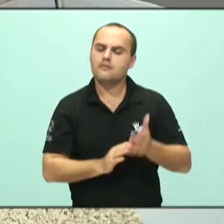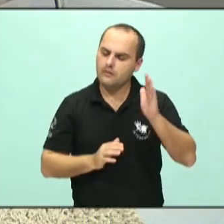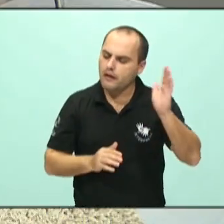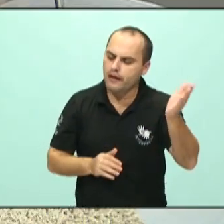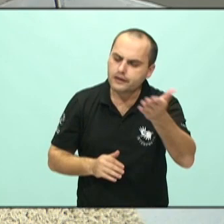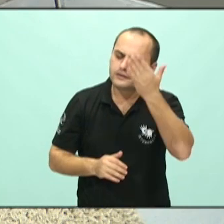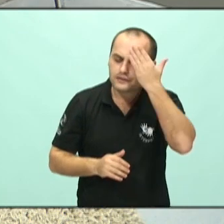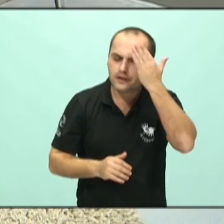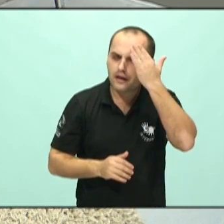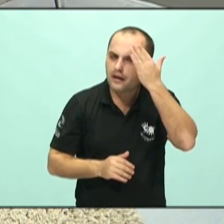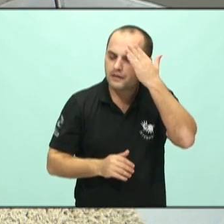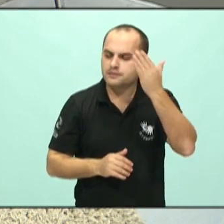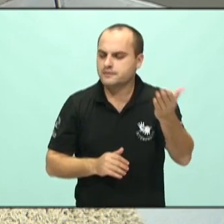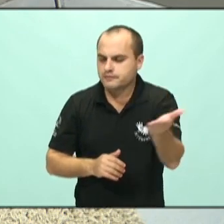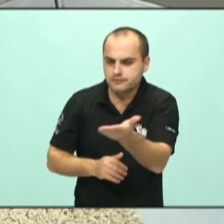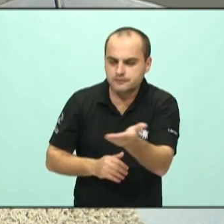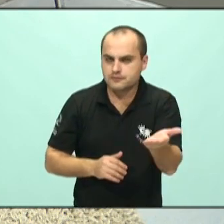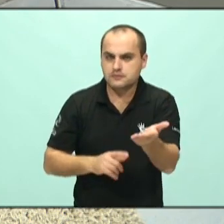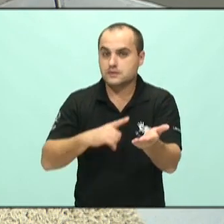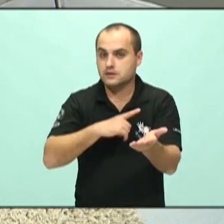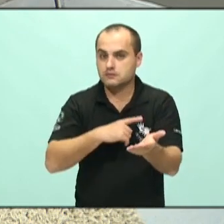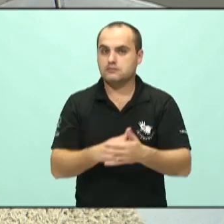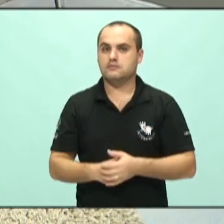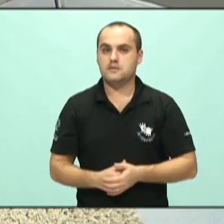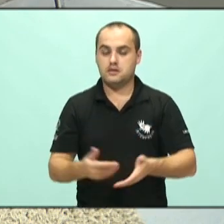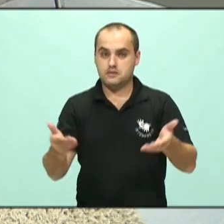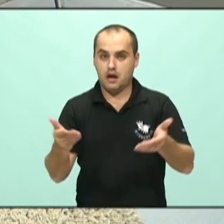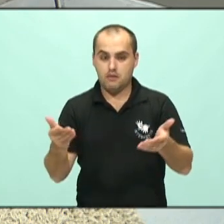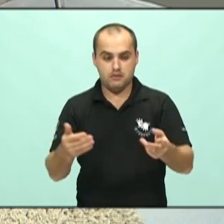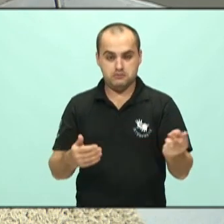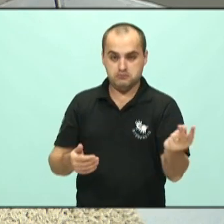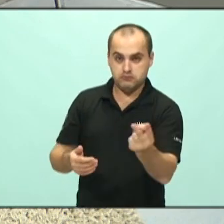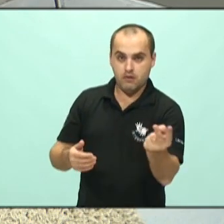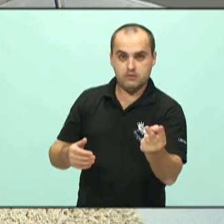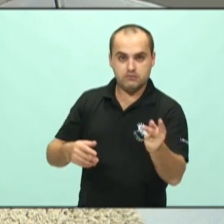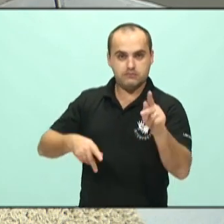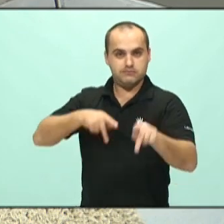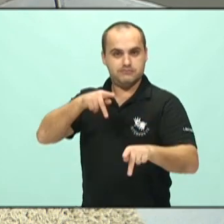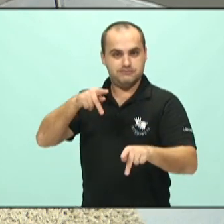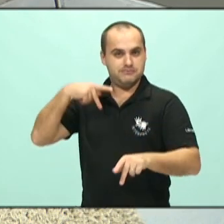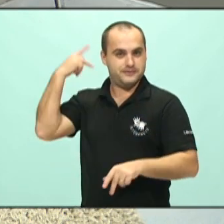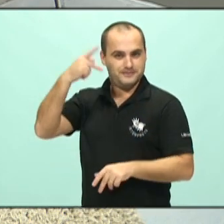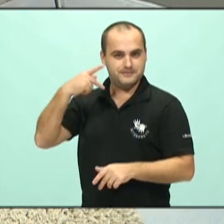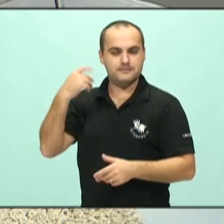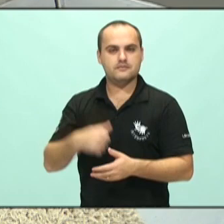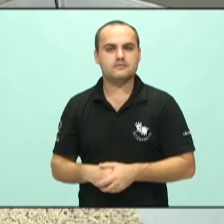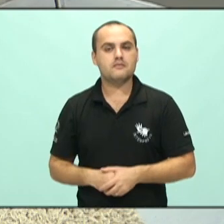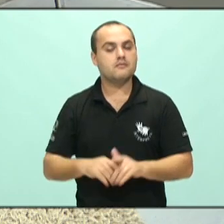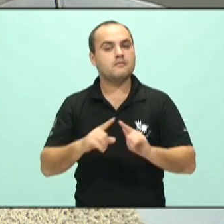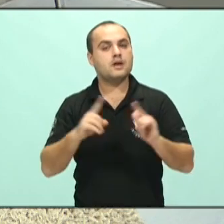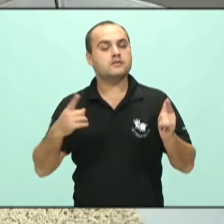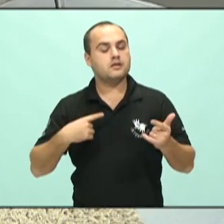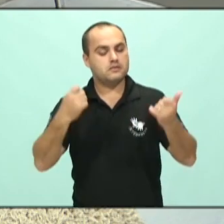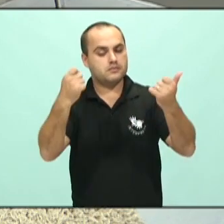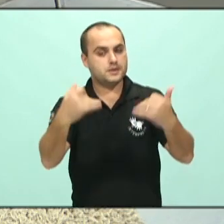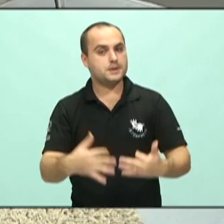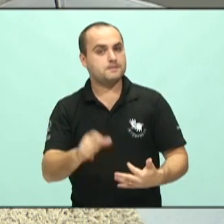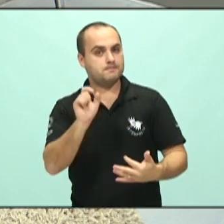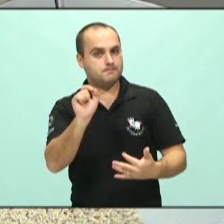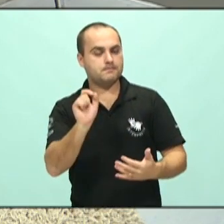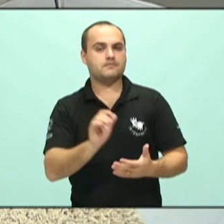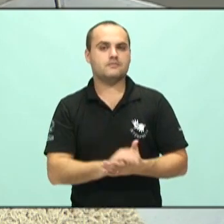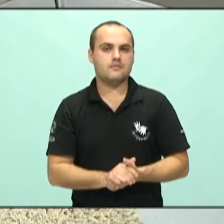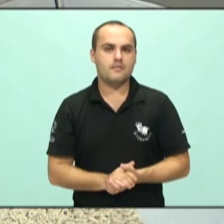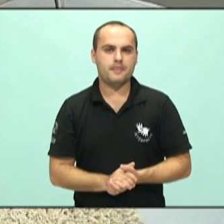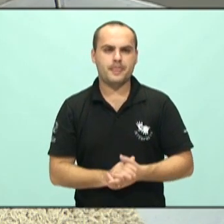sabe do seu relacionamento com ele. Sim. E agora os dois, politicamente falando. Essa situação que eu falo é o seguinte,